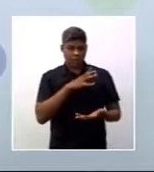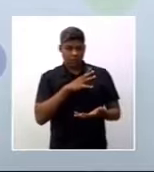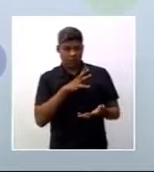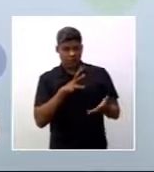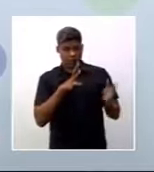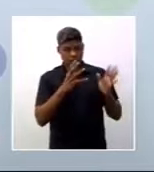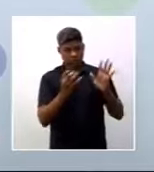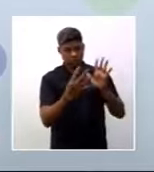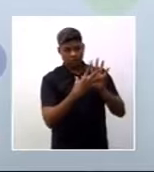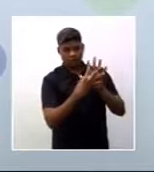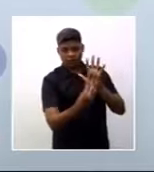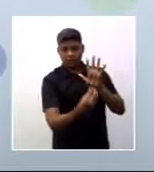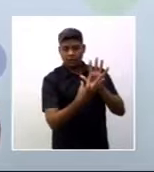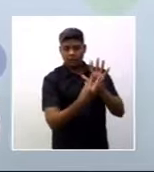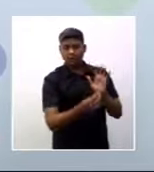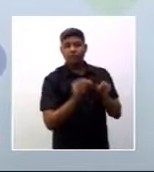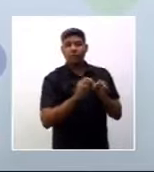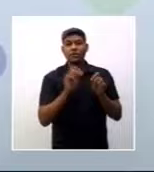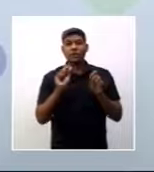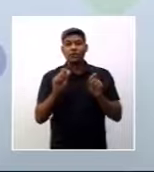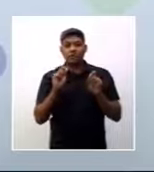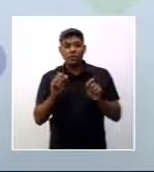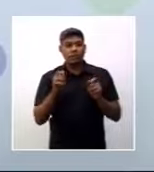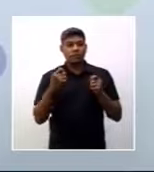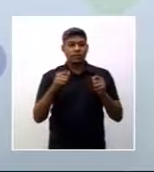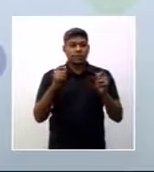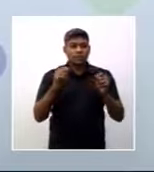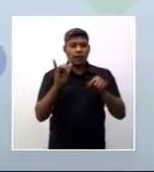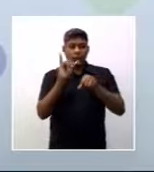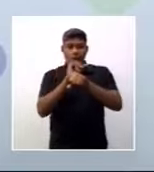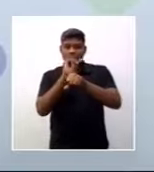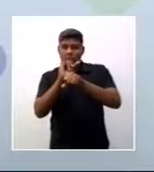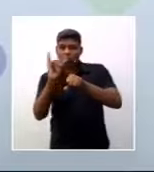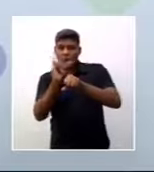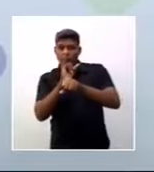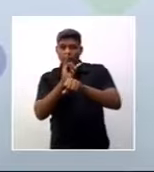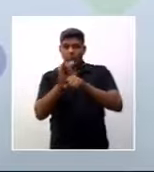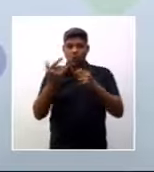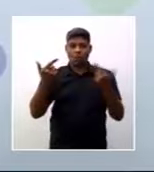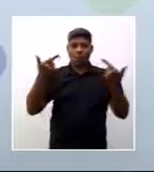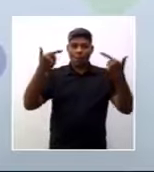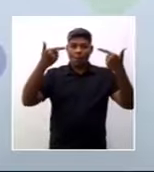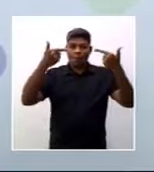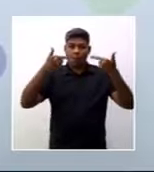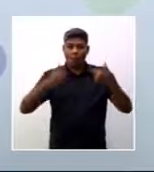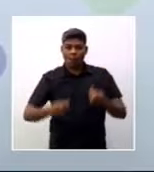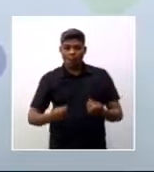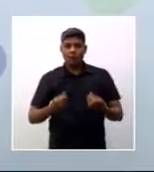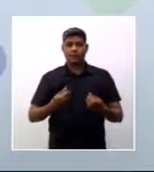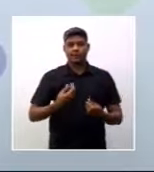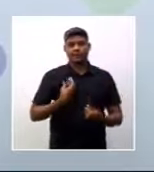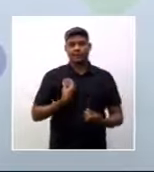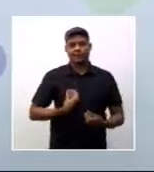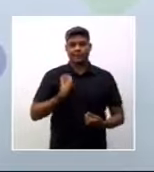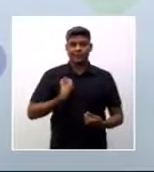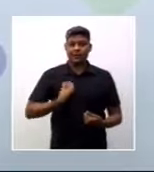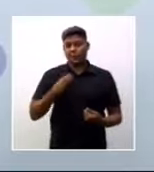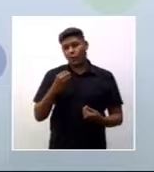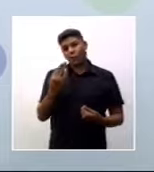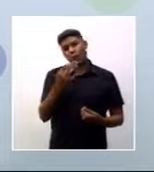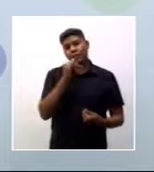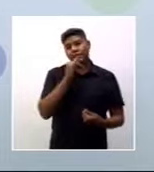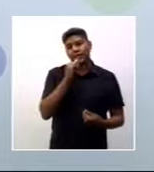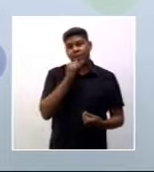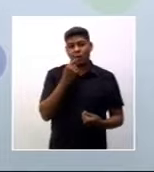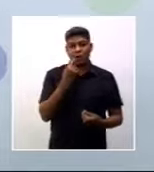reflexo aqui bom dia tem que fazer eles não têm cotocha passa o meu óculos para tirar esse reflexo né ou por